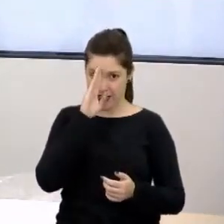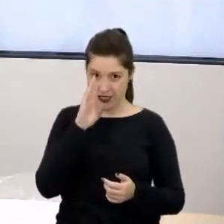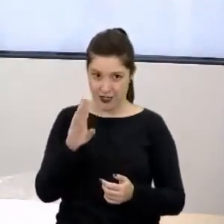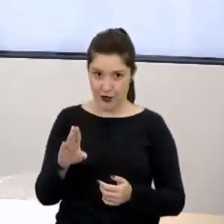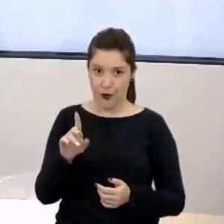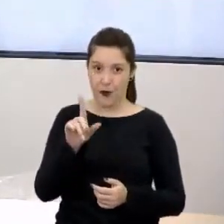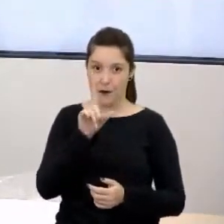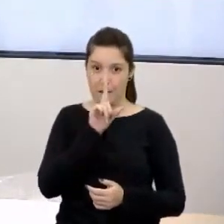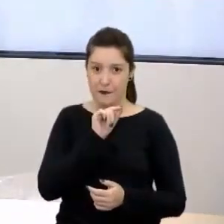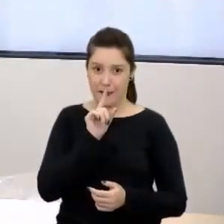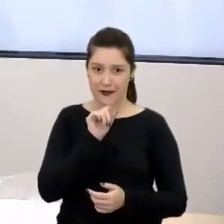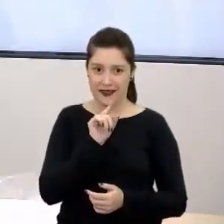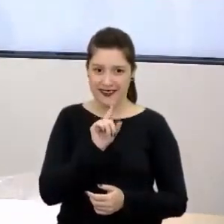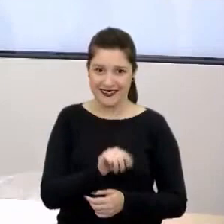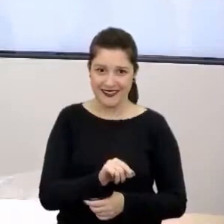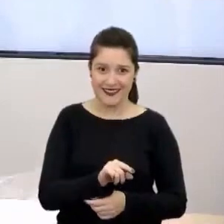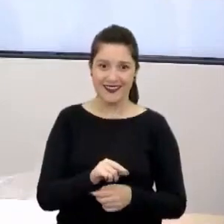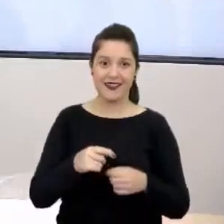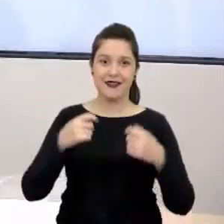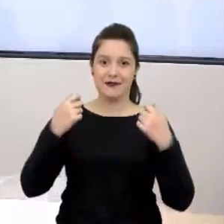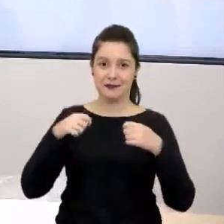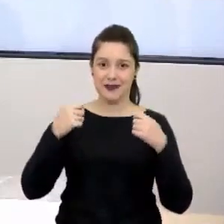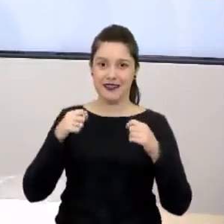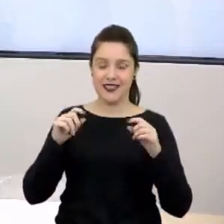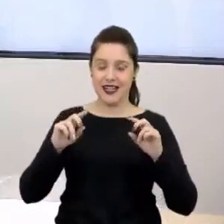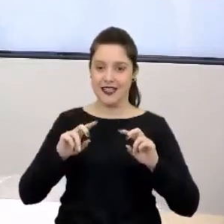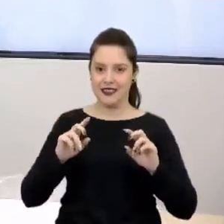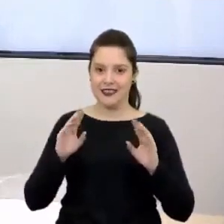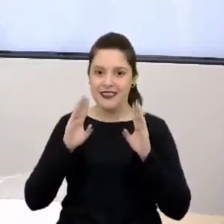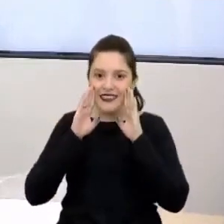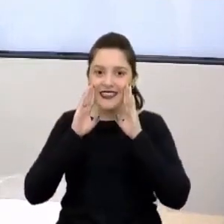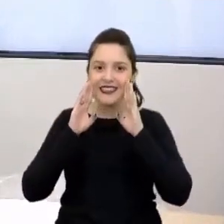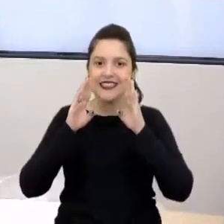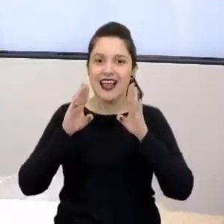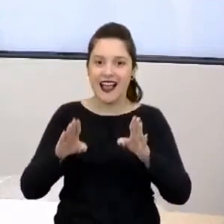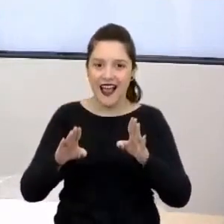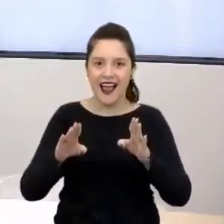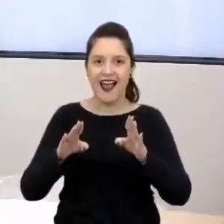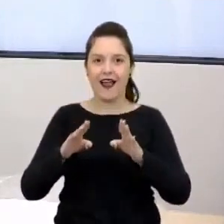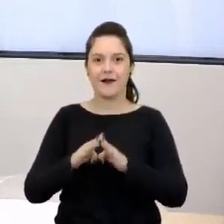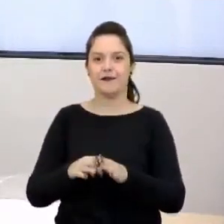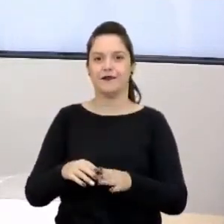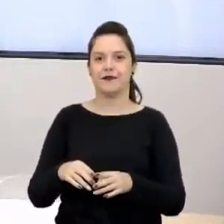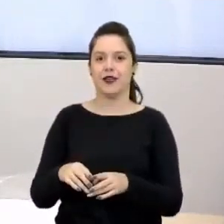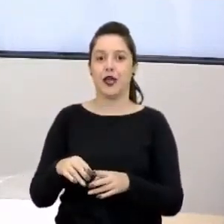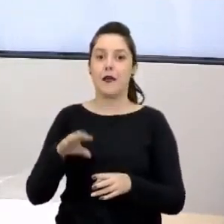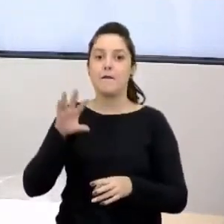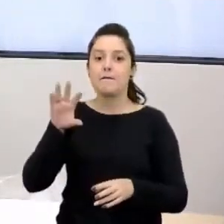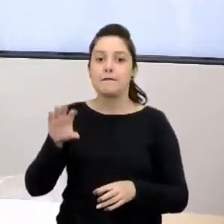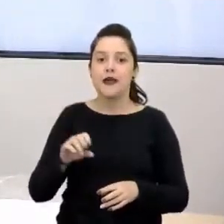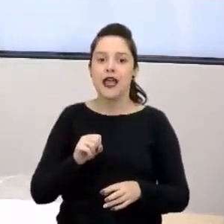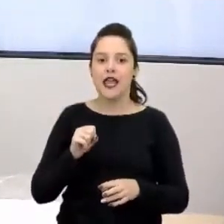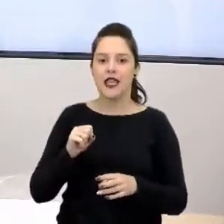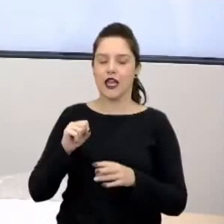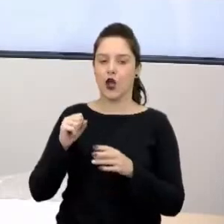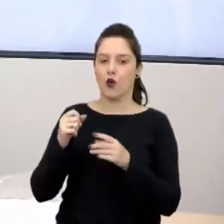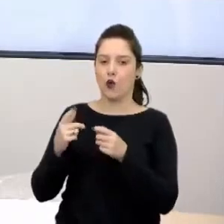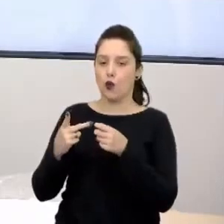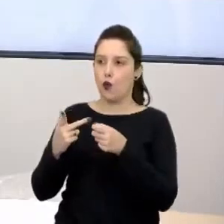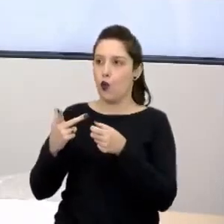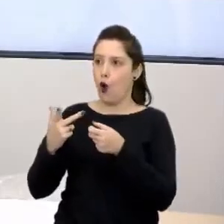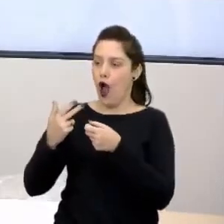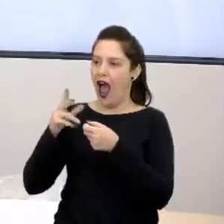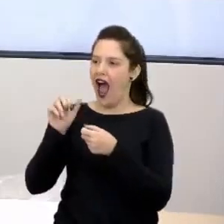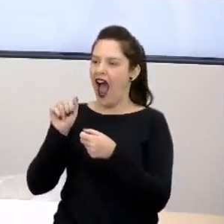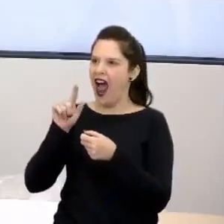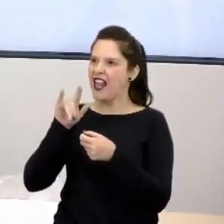desencapar com faca. Você vai desencapar o fio e o seu dedo. Então, tenta pegar um alicate de corte. O alicate de